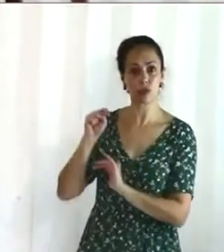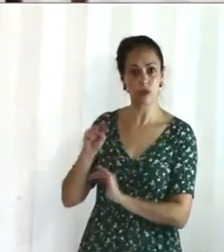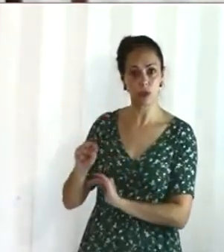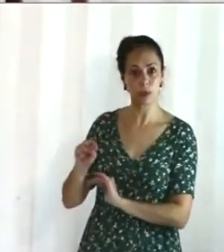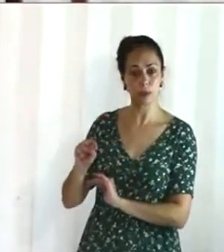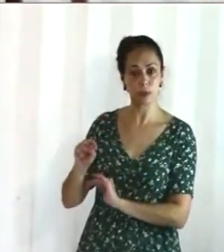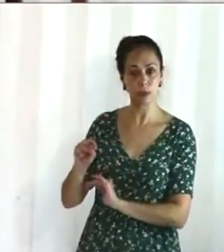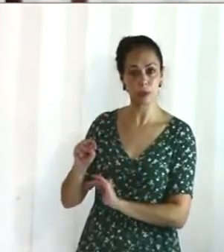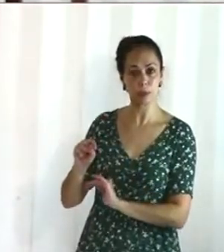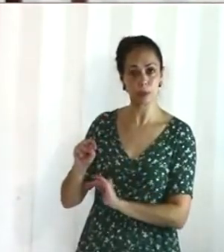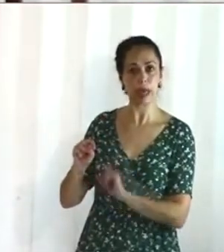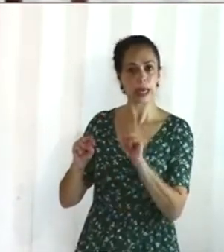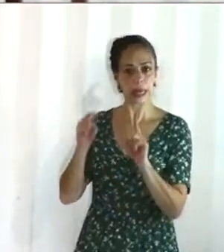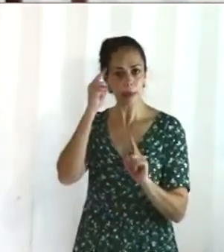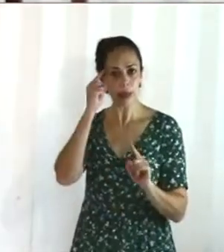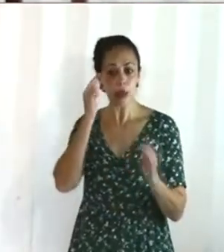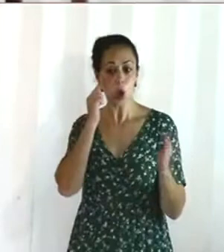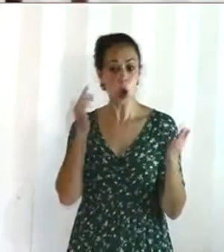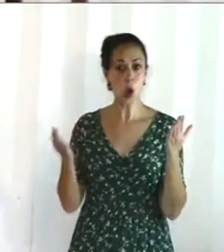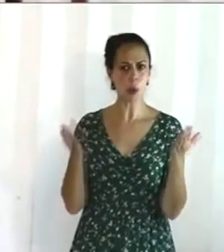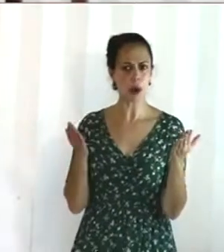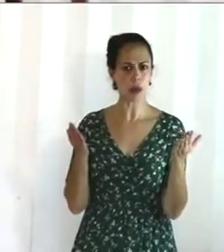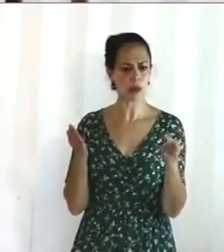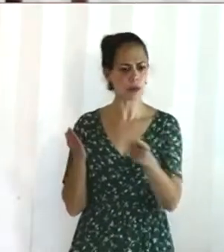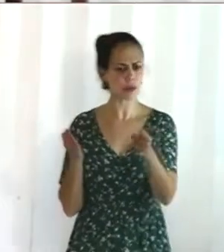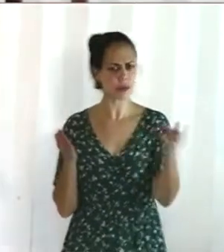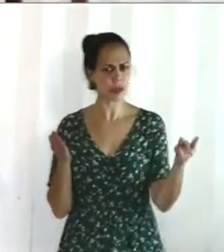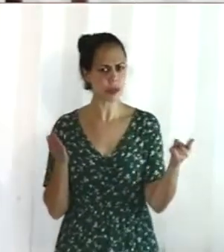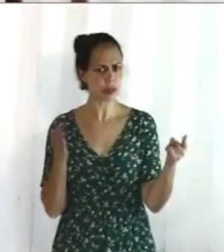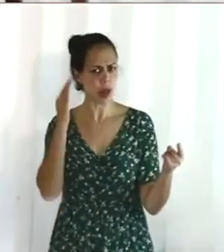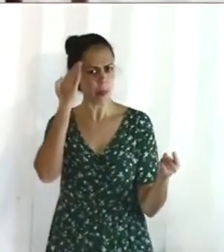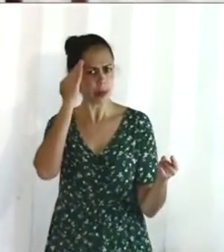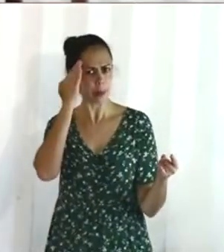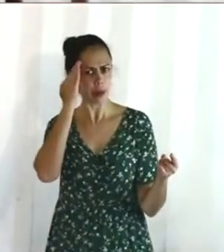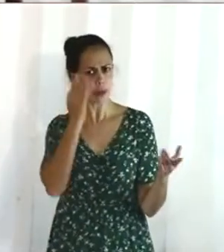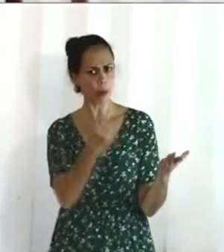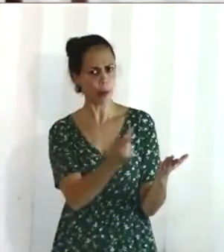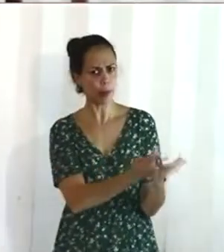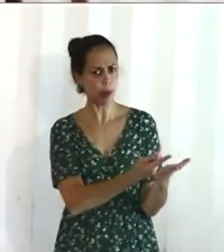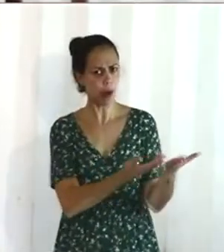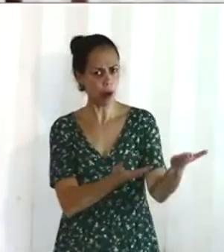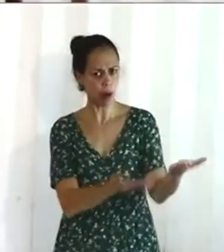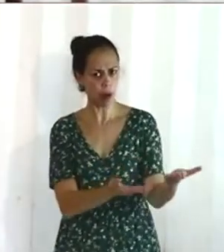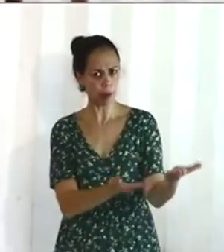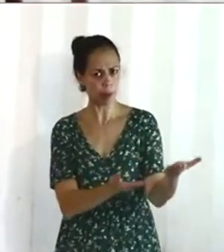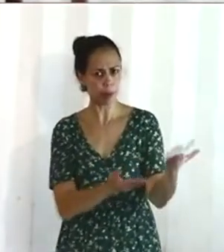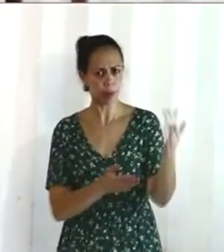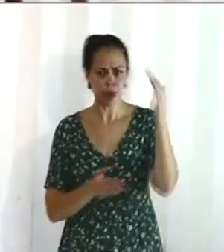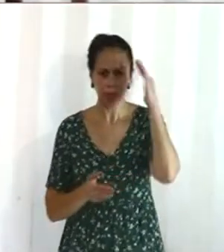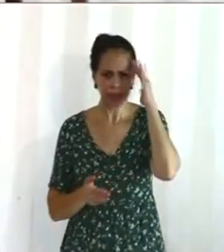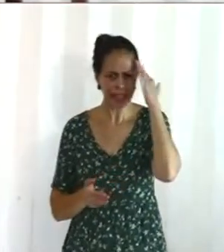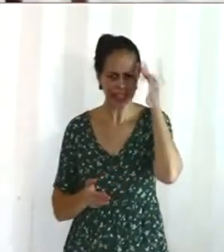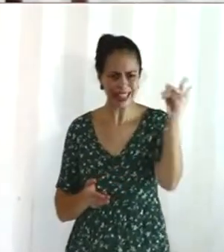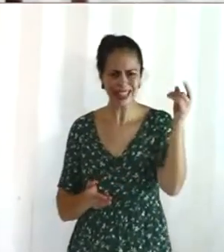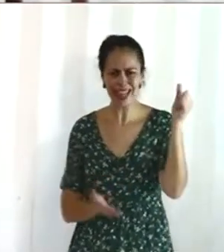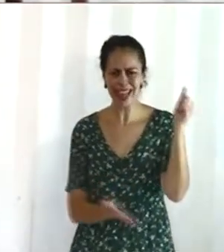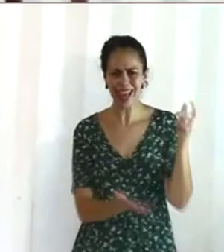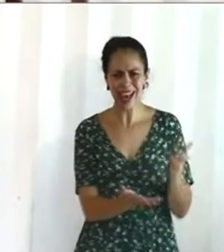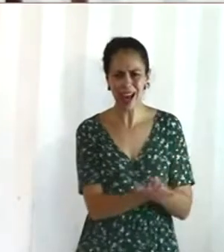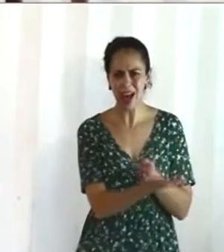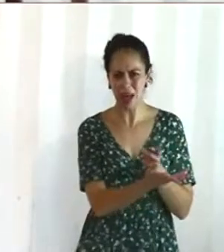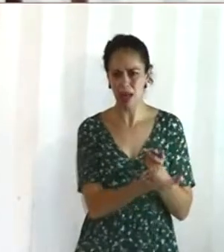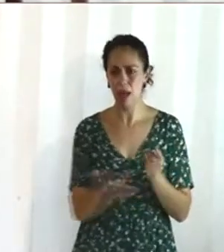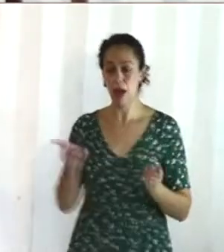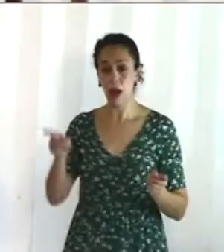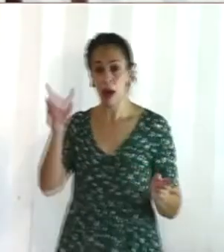pensamentos errados, nascendo ali no final do primeiro século. E ele traz